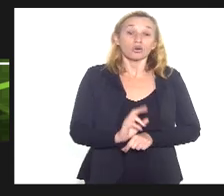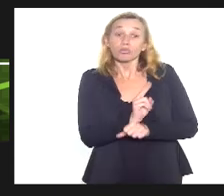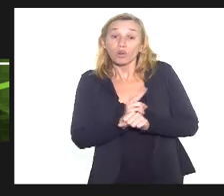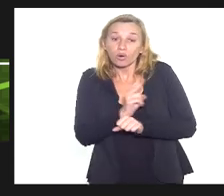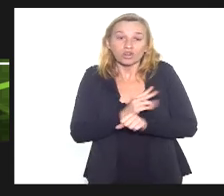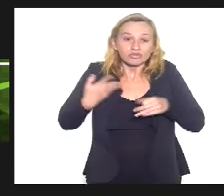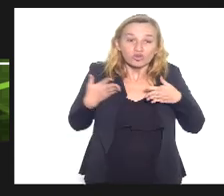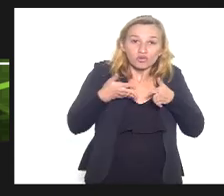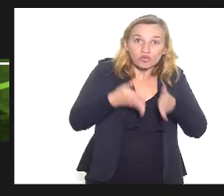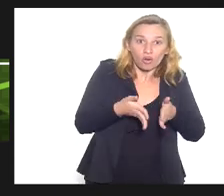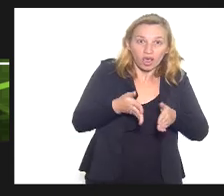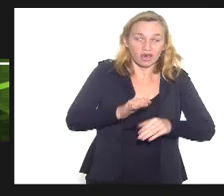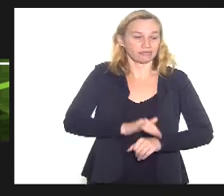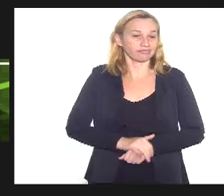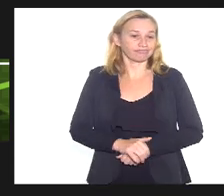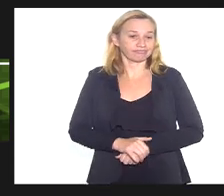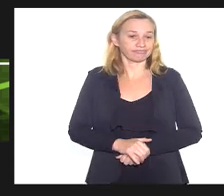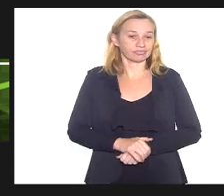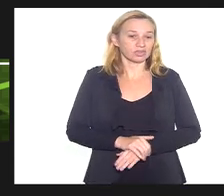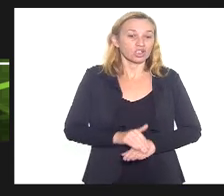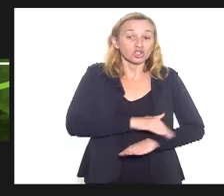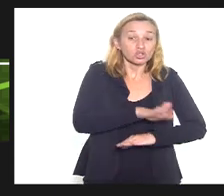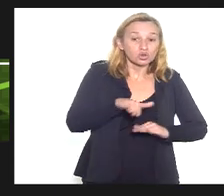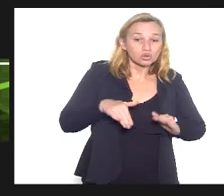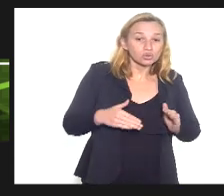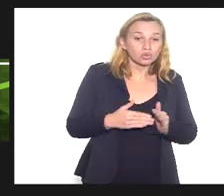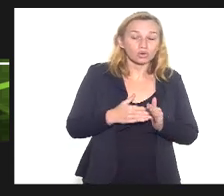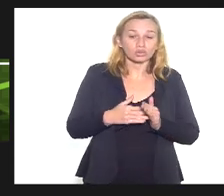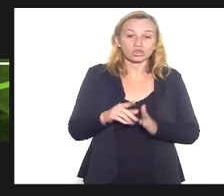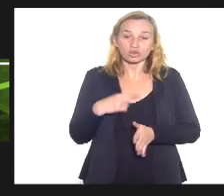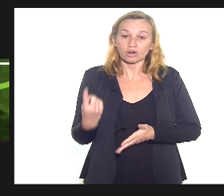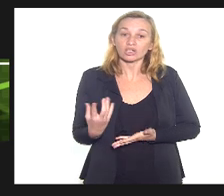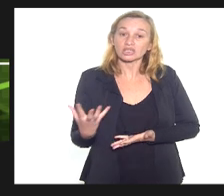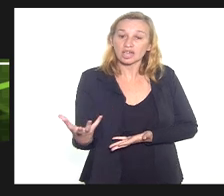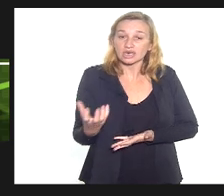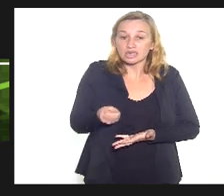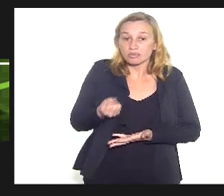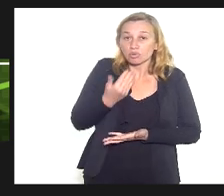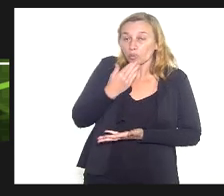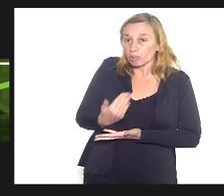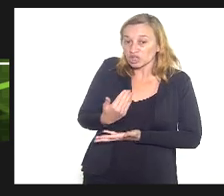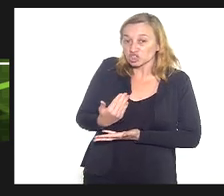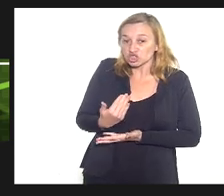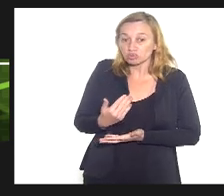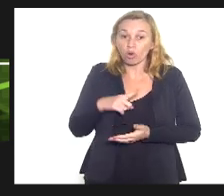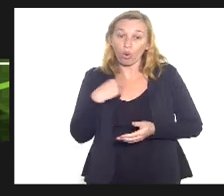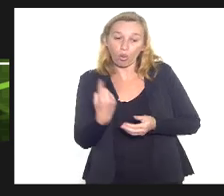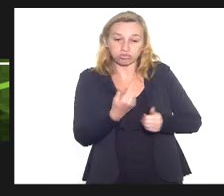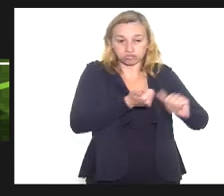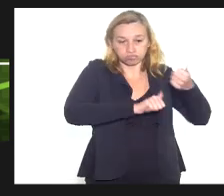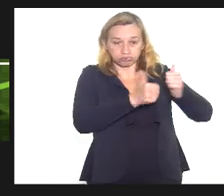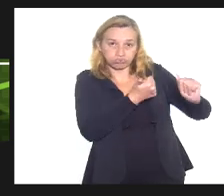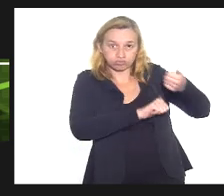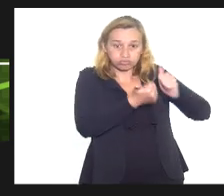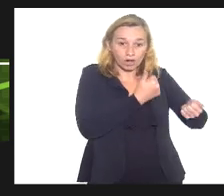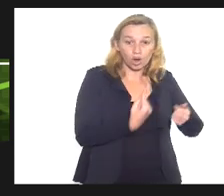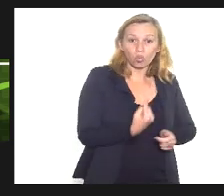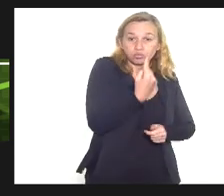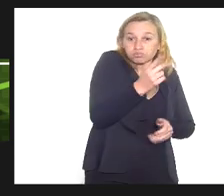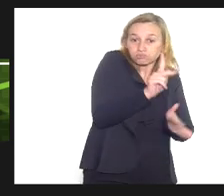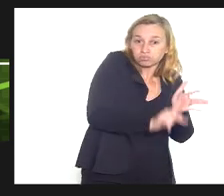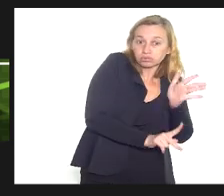procuramos focar, toda vez que nós recebemos um pedido ou que nós avaliamos um